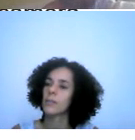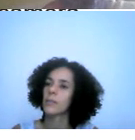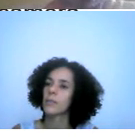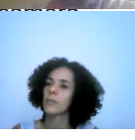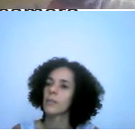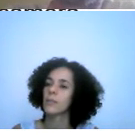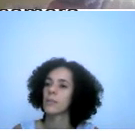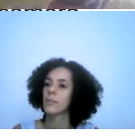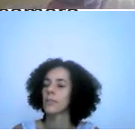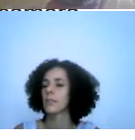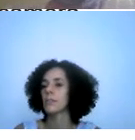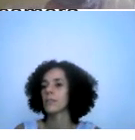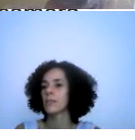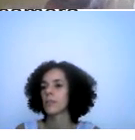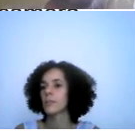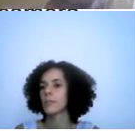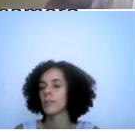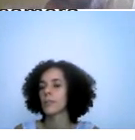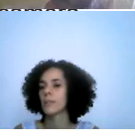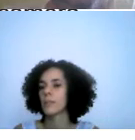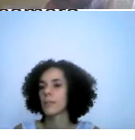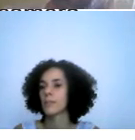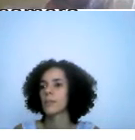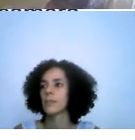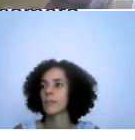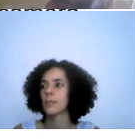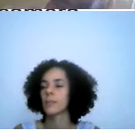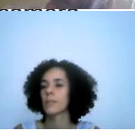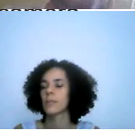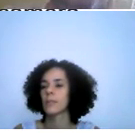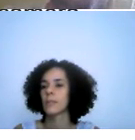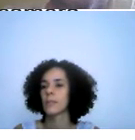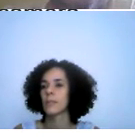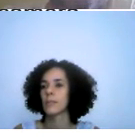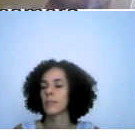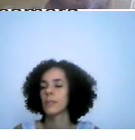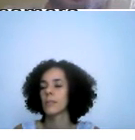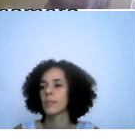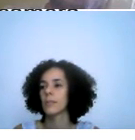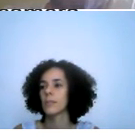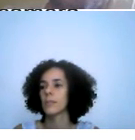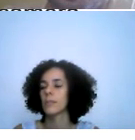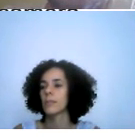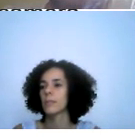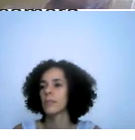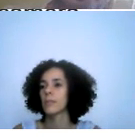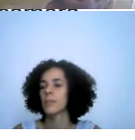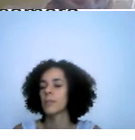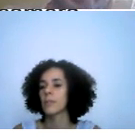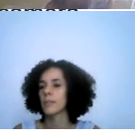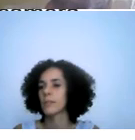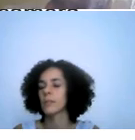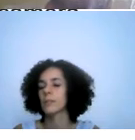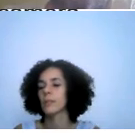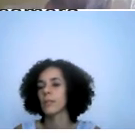E aí, complementando o conceito, a gente pode definir como espécies exóticas invasoras plantas,